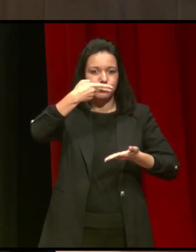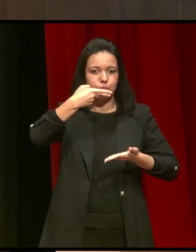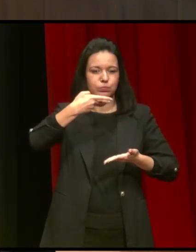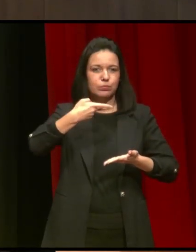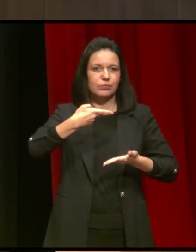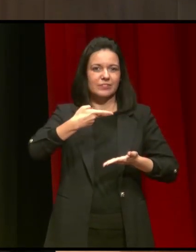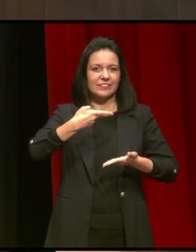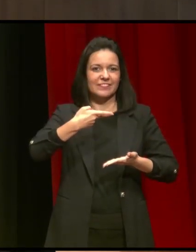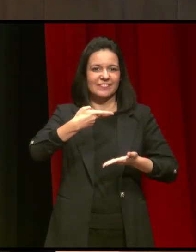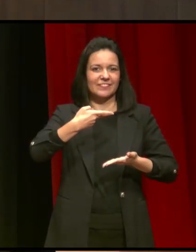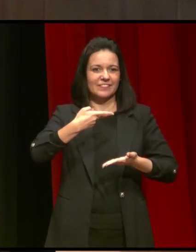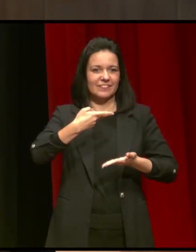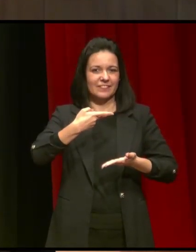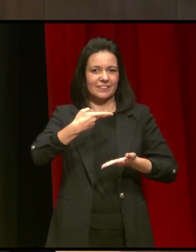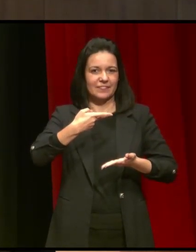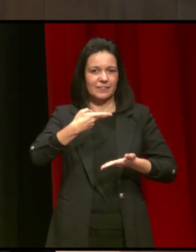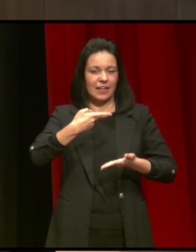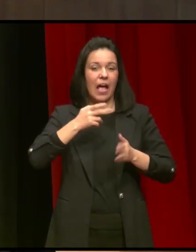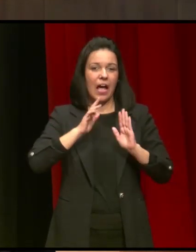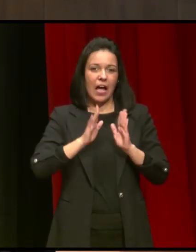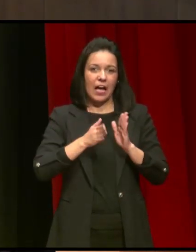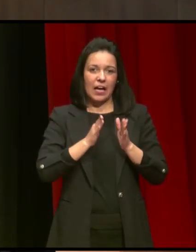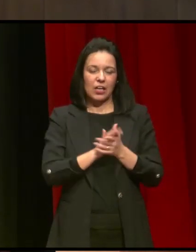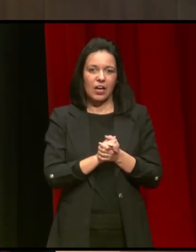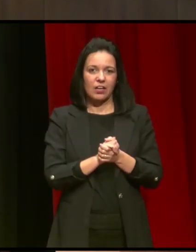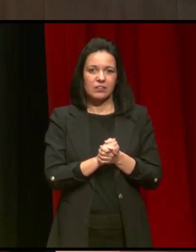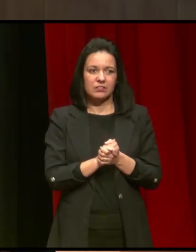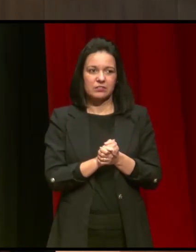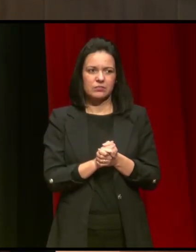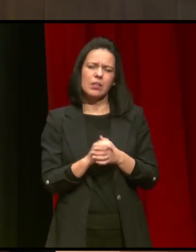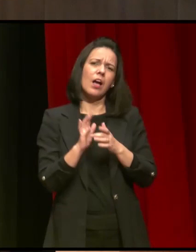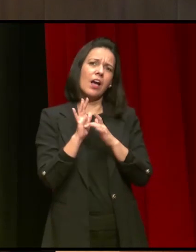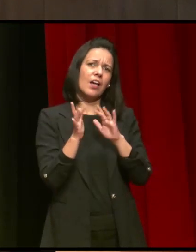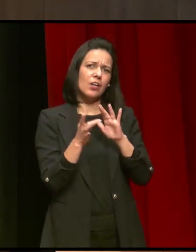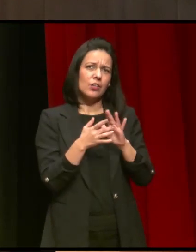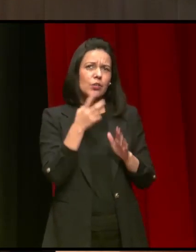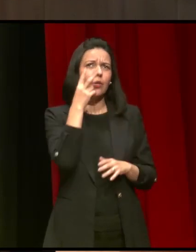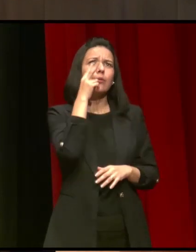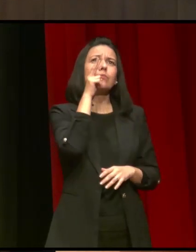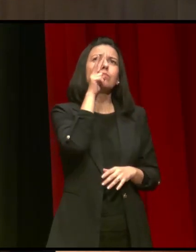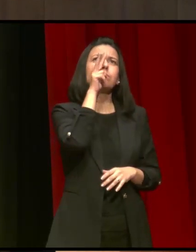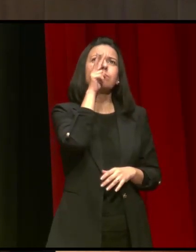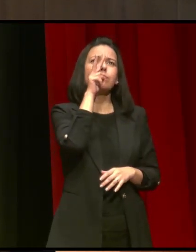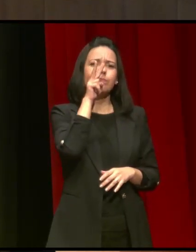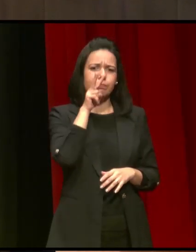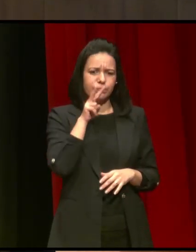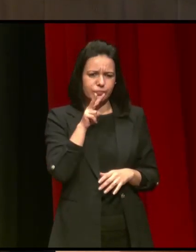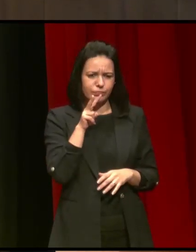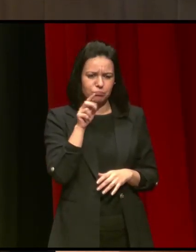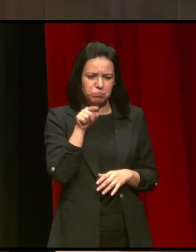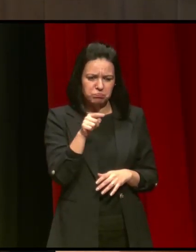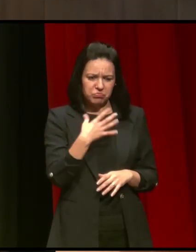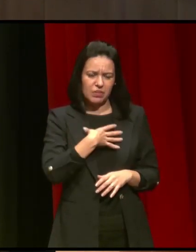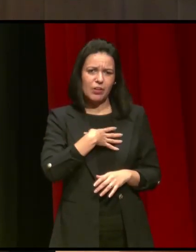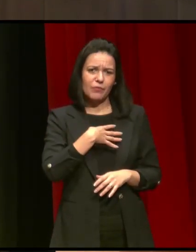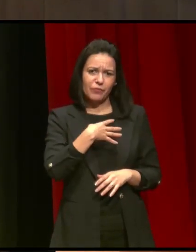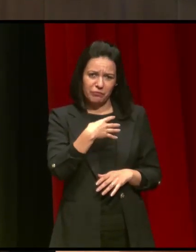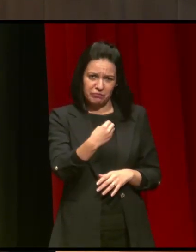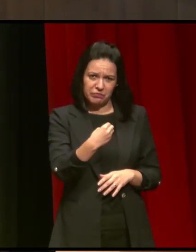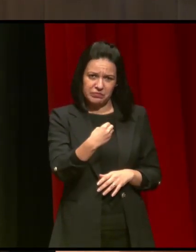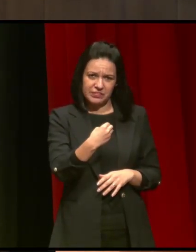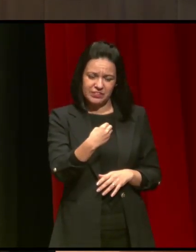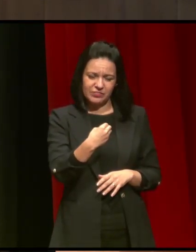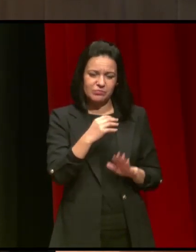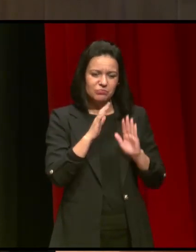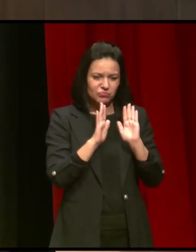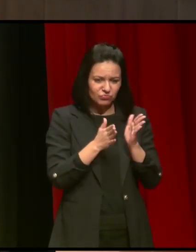5. Vendo-lhes a fé, Jesus disse ao paralítico: filho, os seus